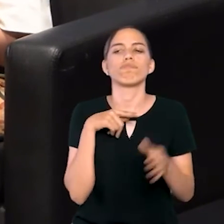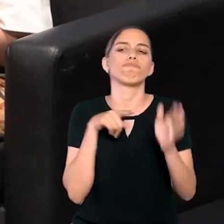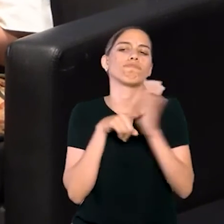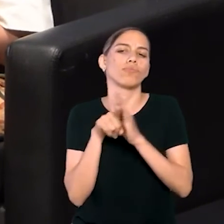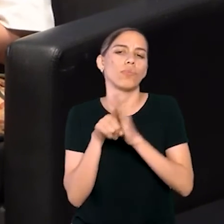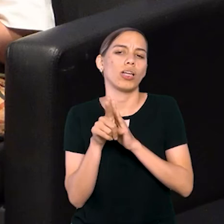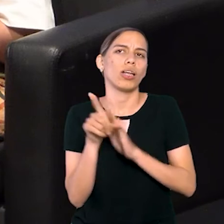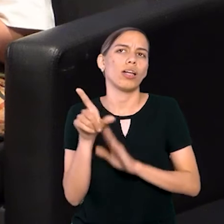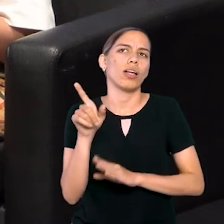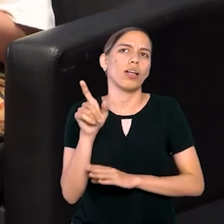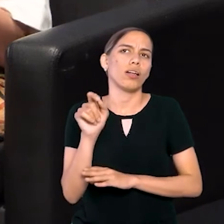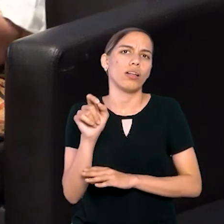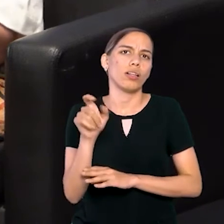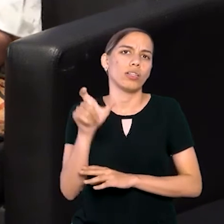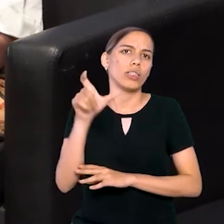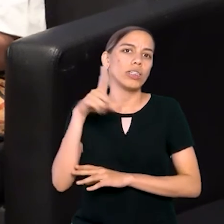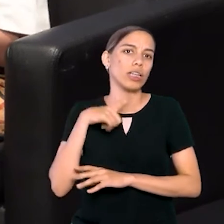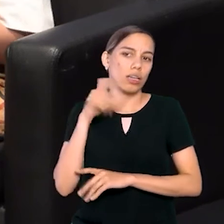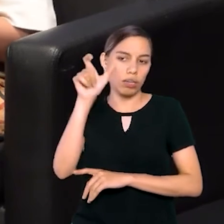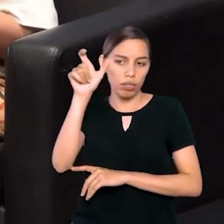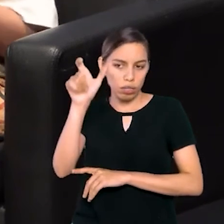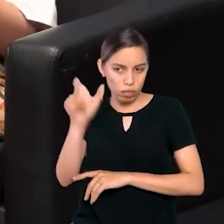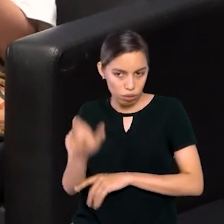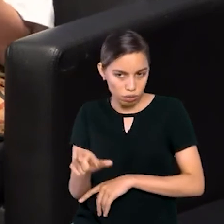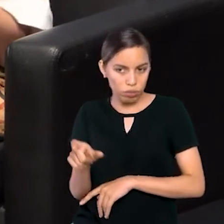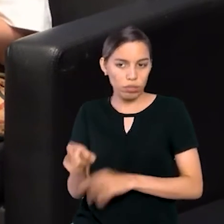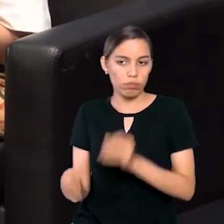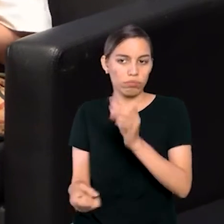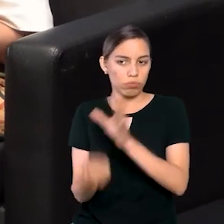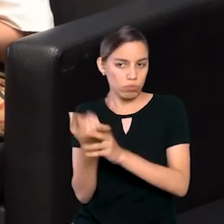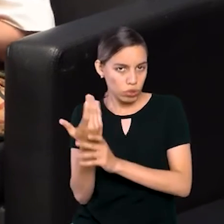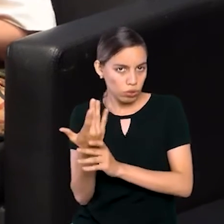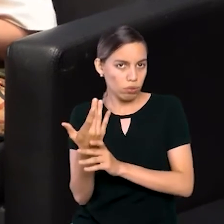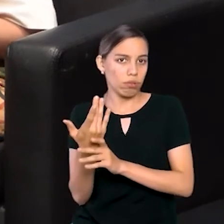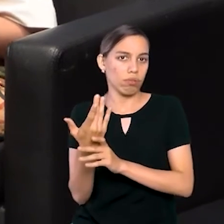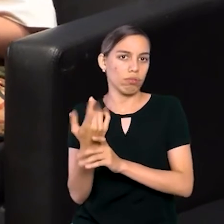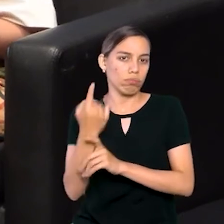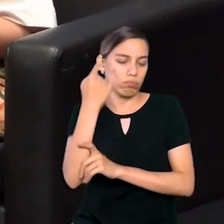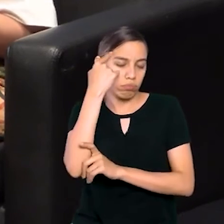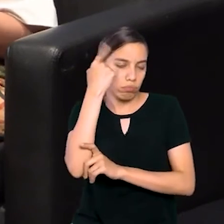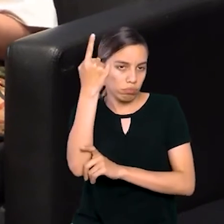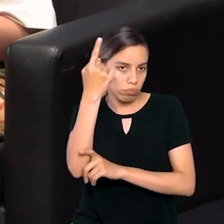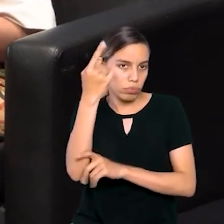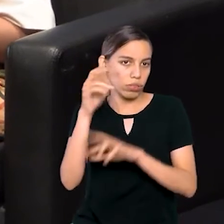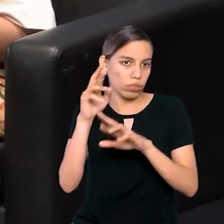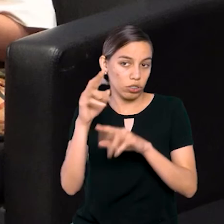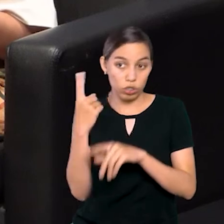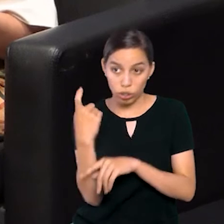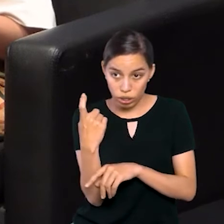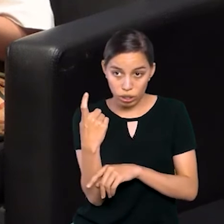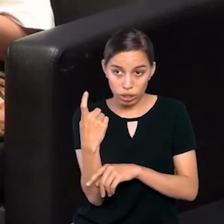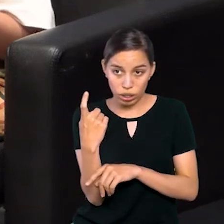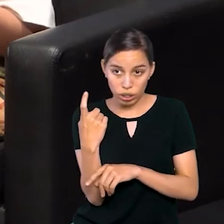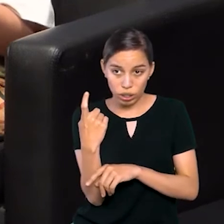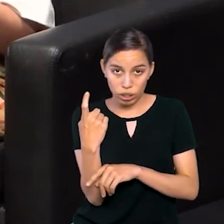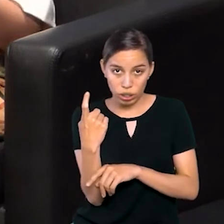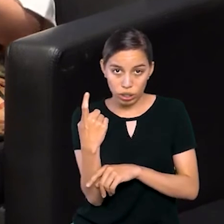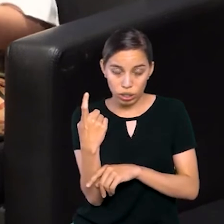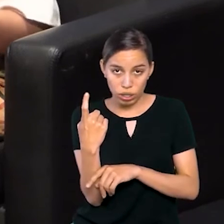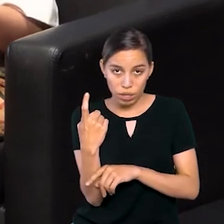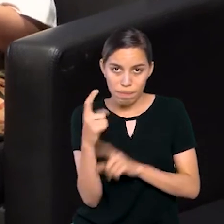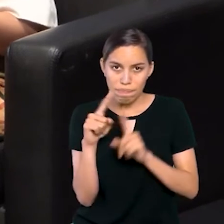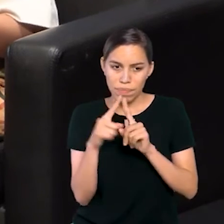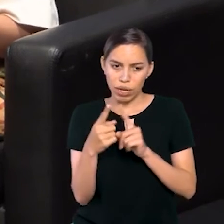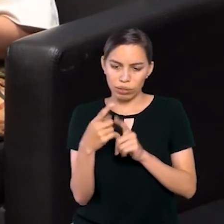um autor que é dono daquela ideia e construiu aquilo sozinho, quando nos nossos povos esse pensamento,